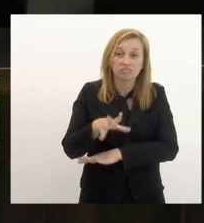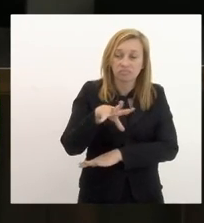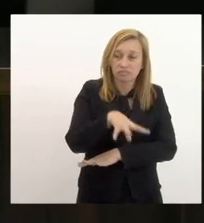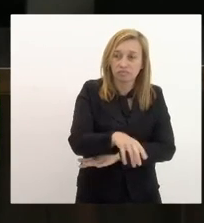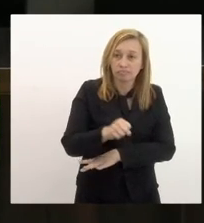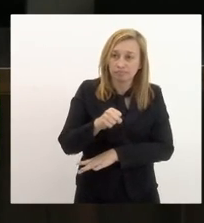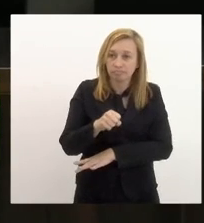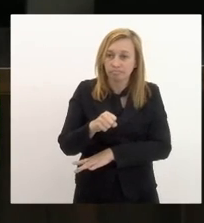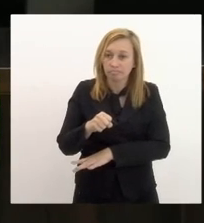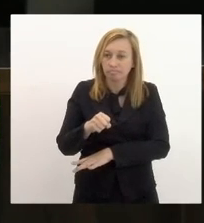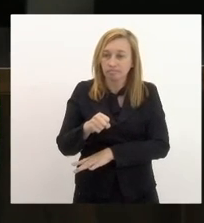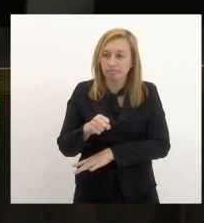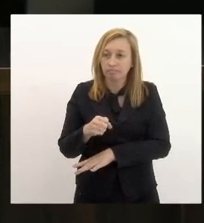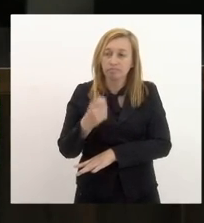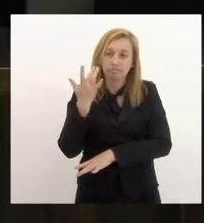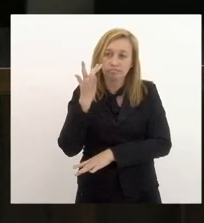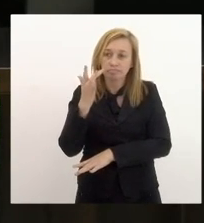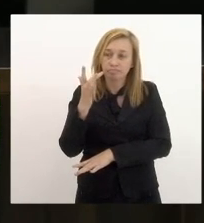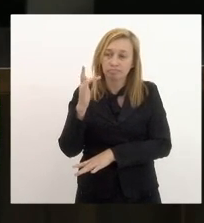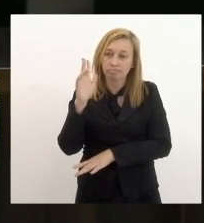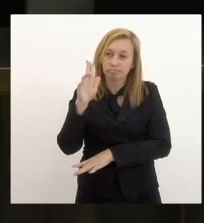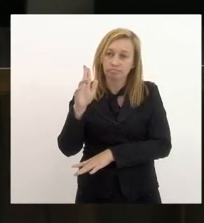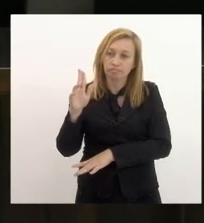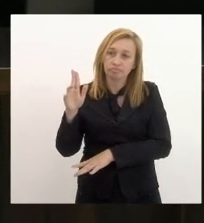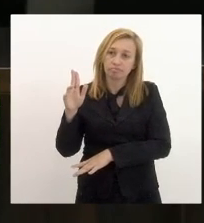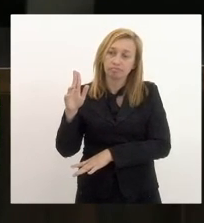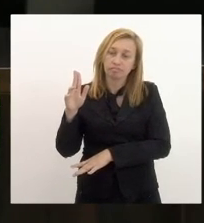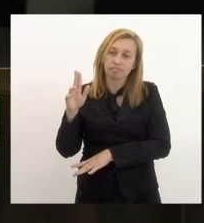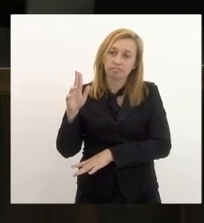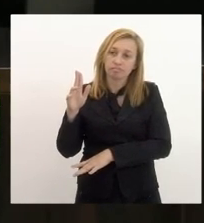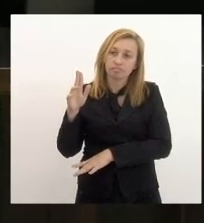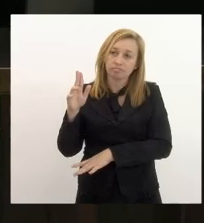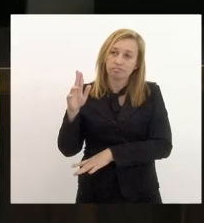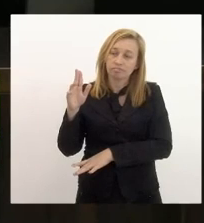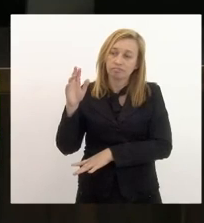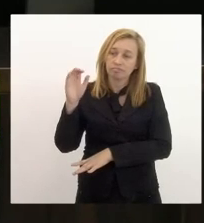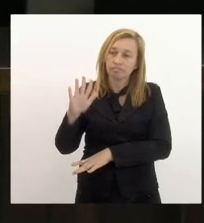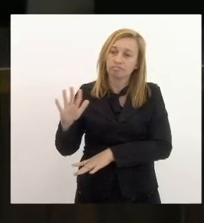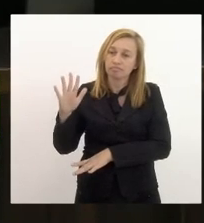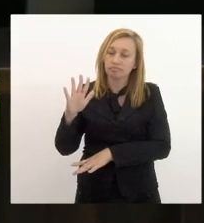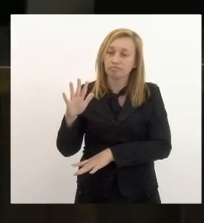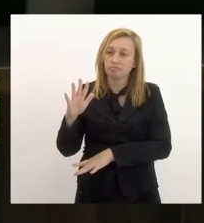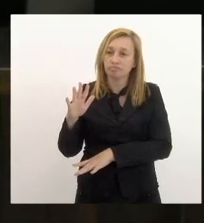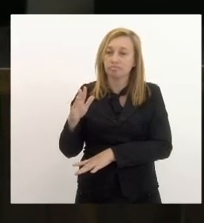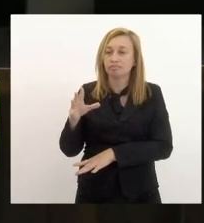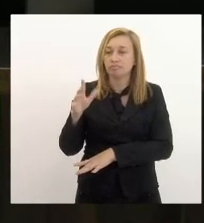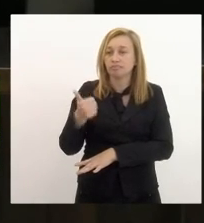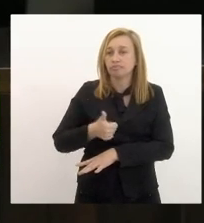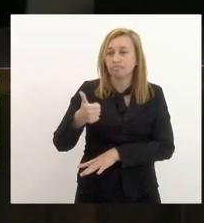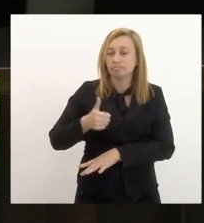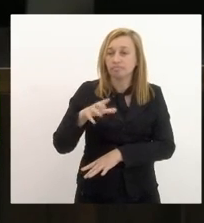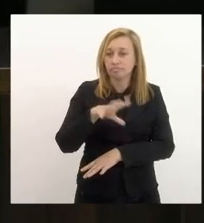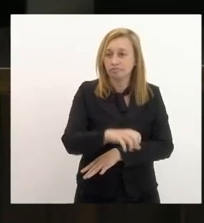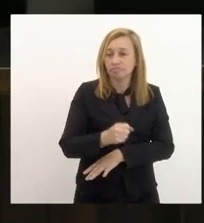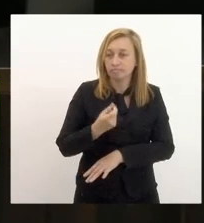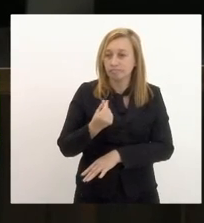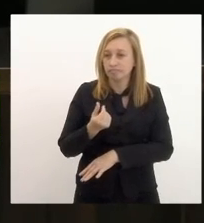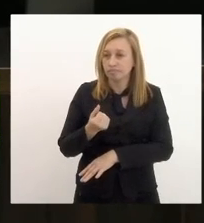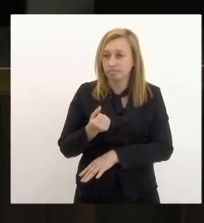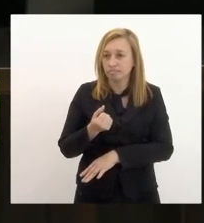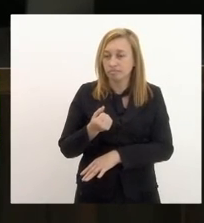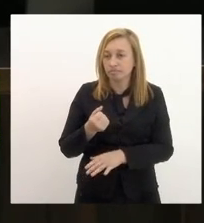mão nas contas do tesouro na primeira mão que meter diz organiza o fluxo de